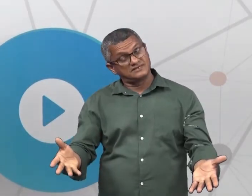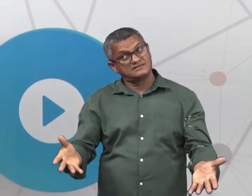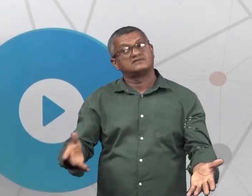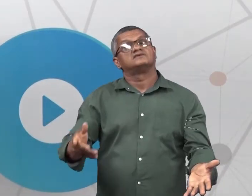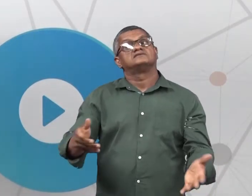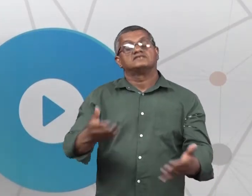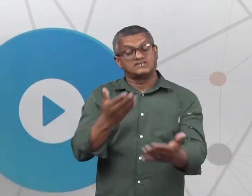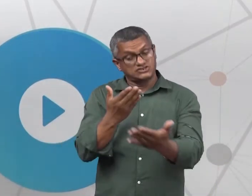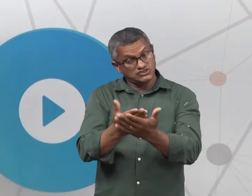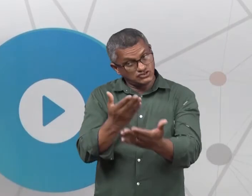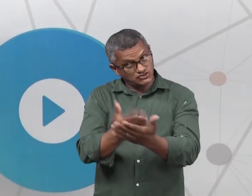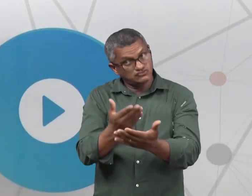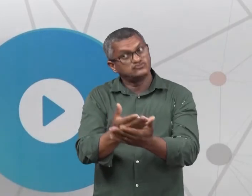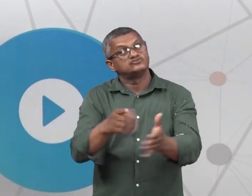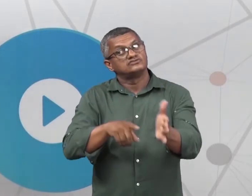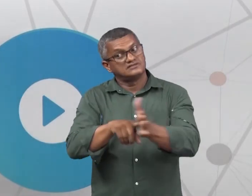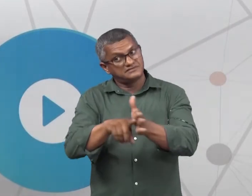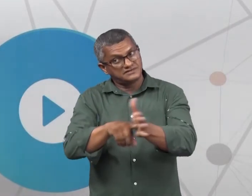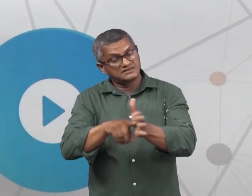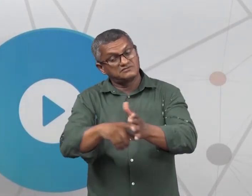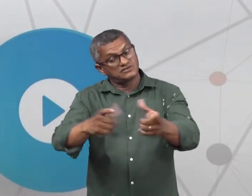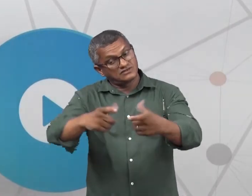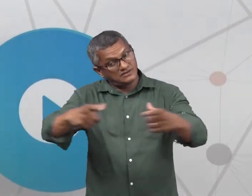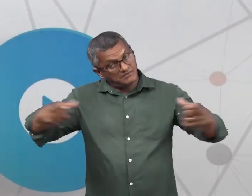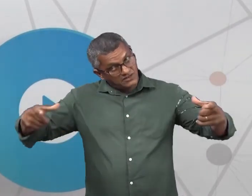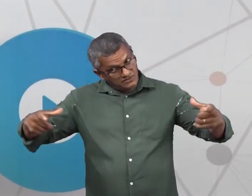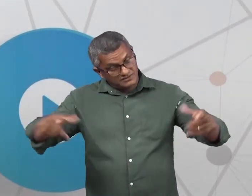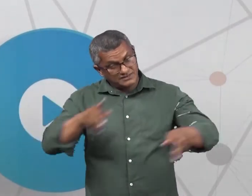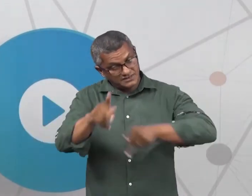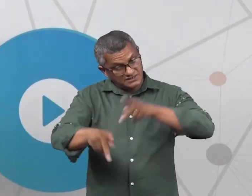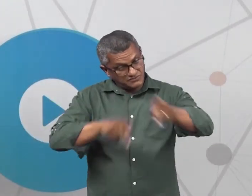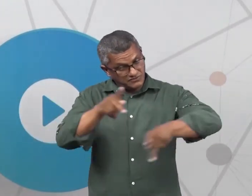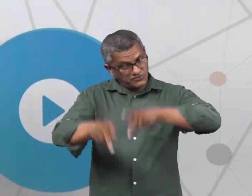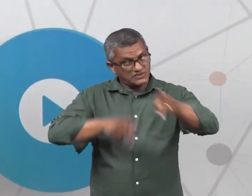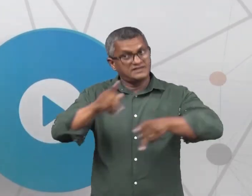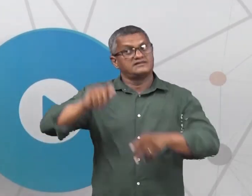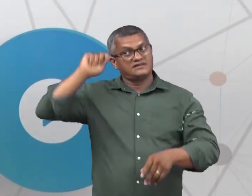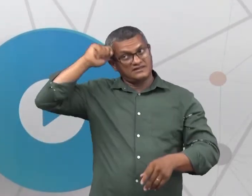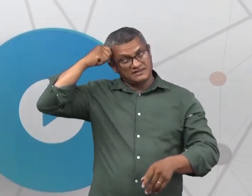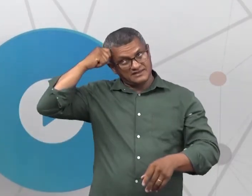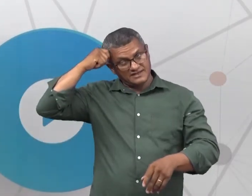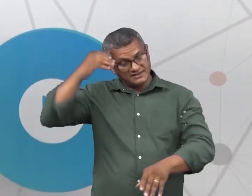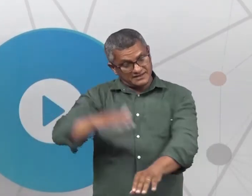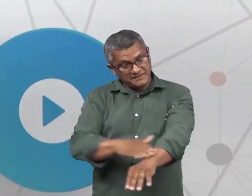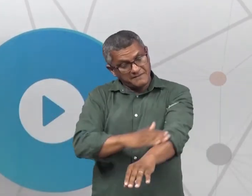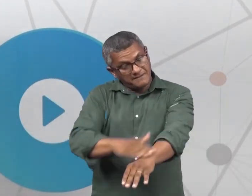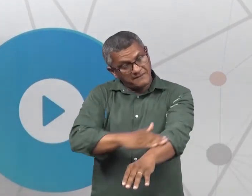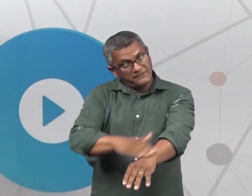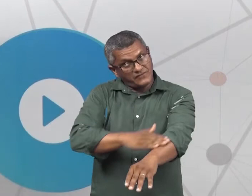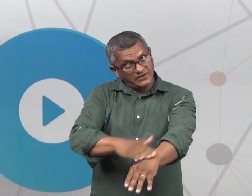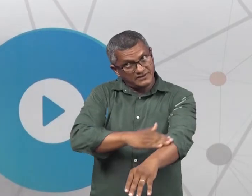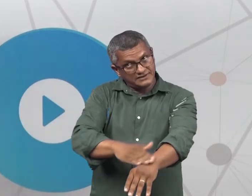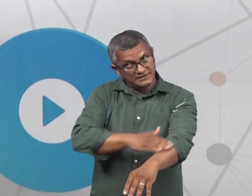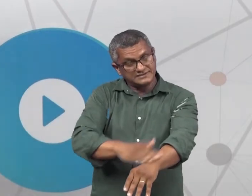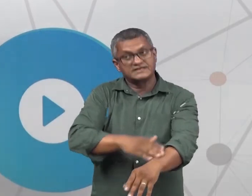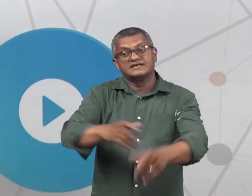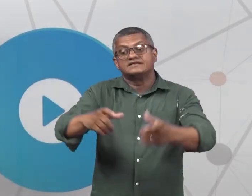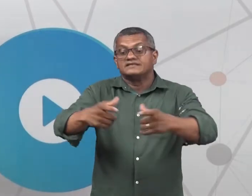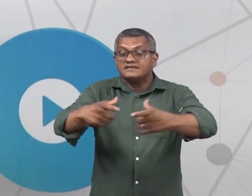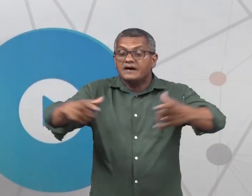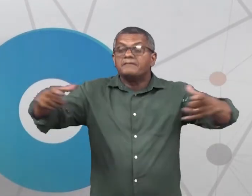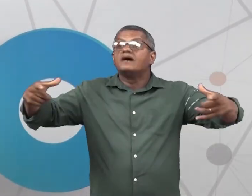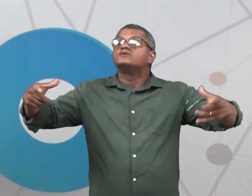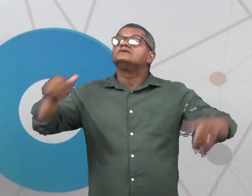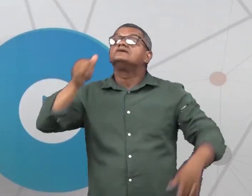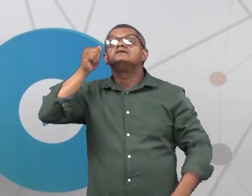e as pesquisas, nós temos aí uma maioria de população negra e parda e